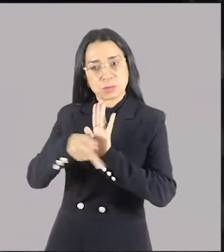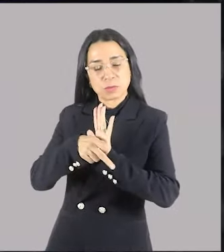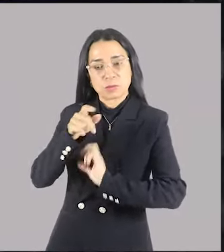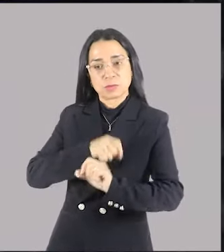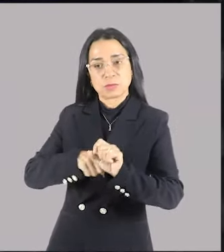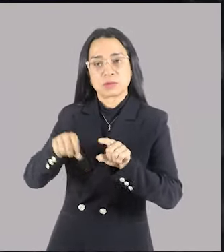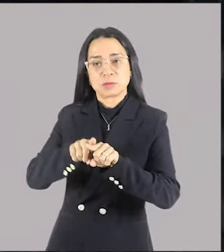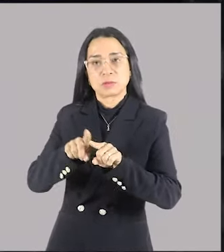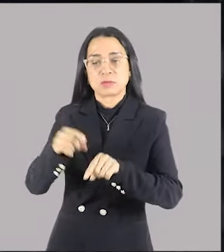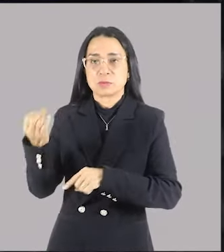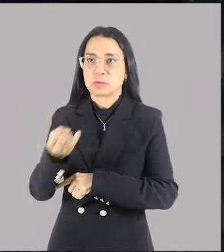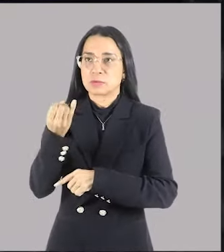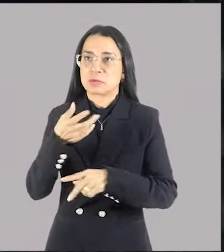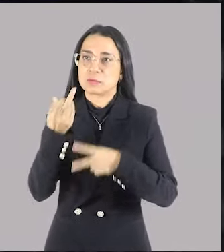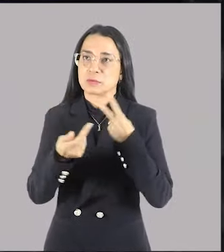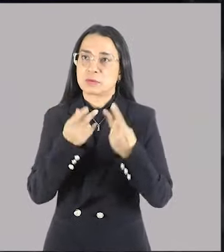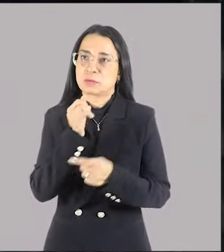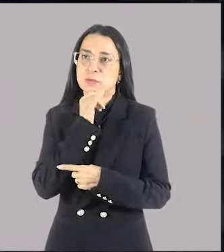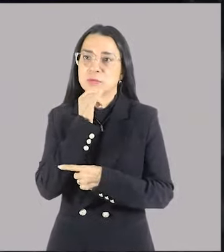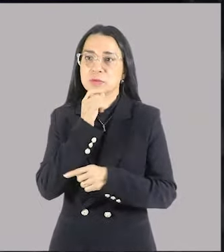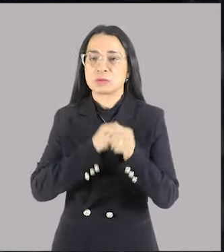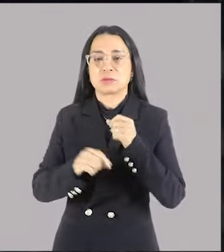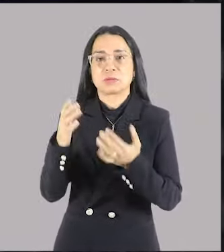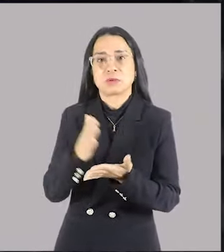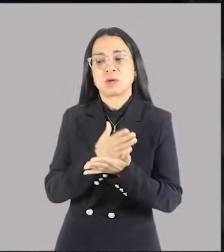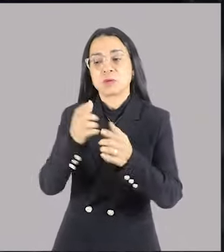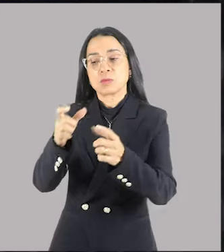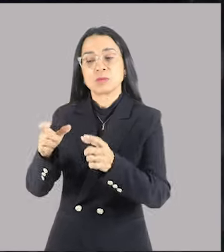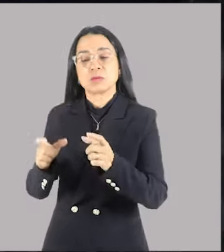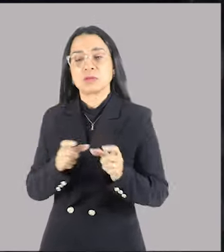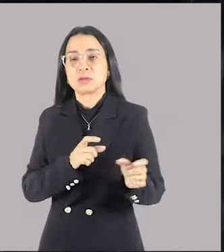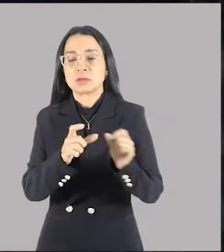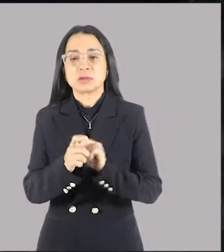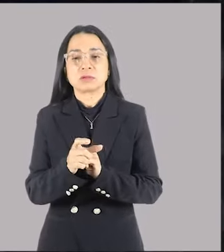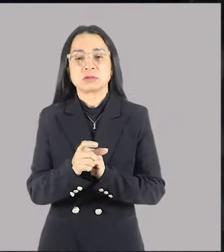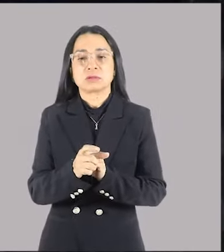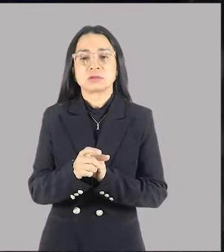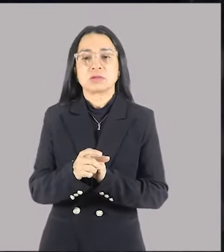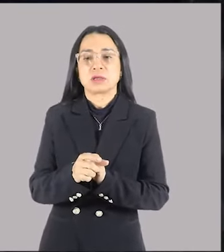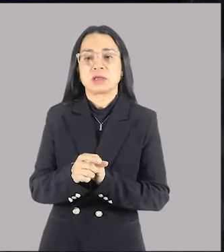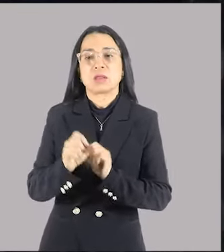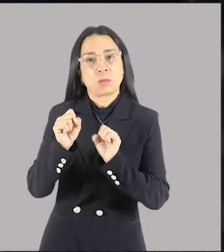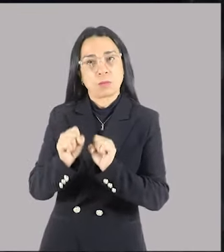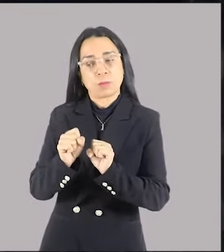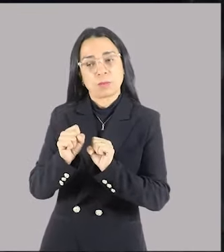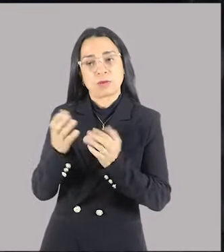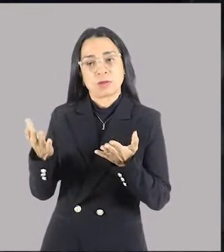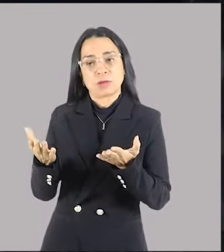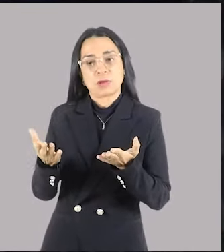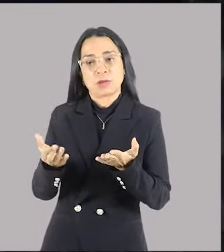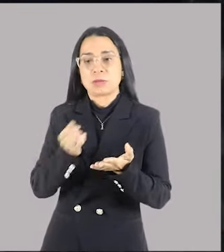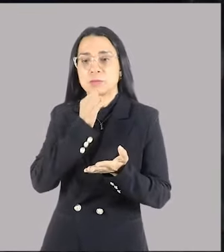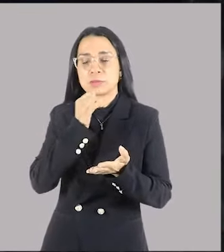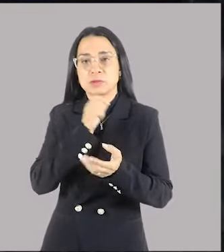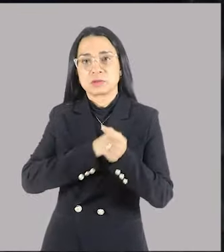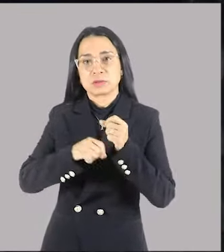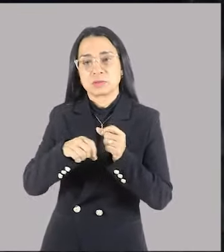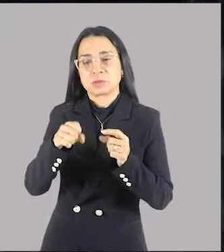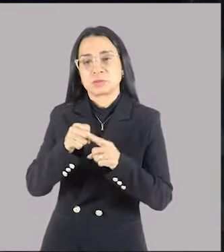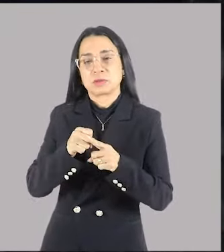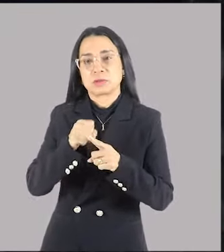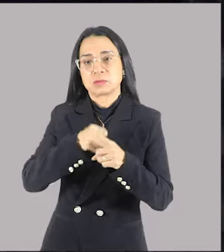eh também é importante dizer que por exemplo alguns entes da administração pública indireta como é o caso eh da sociedade